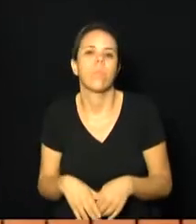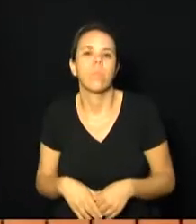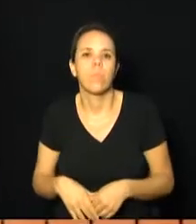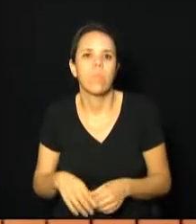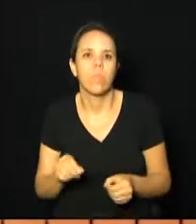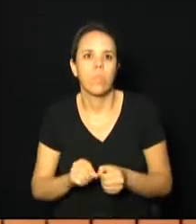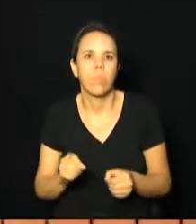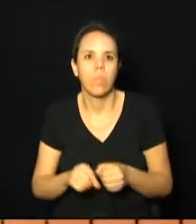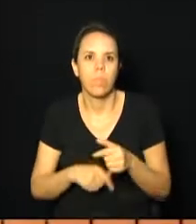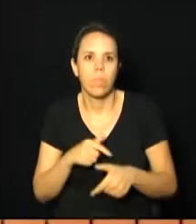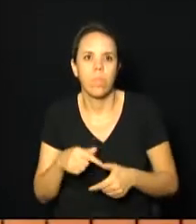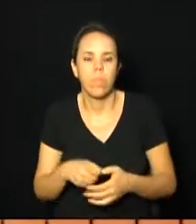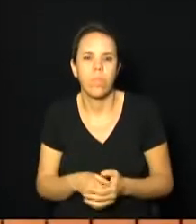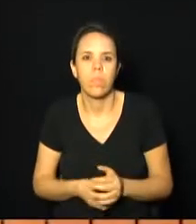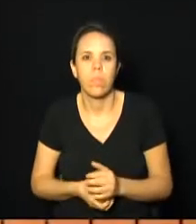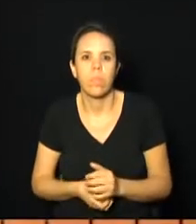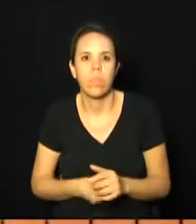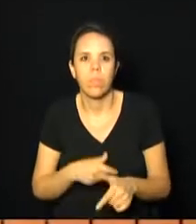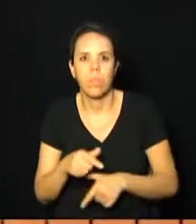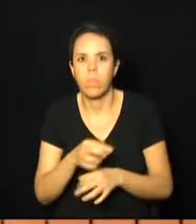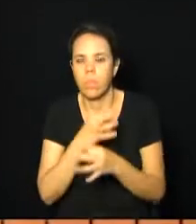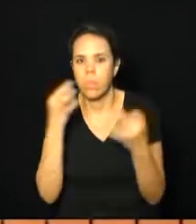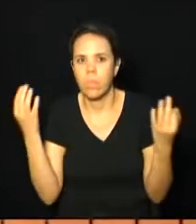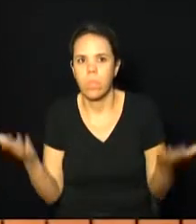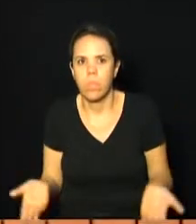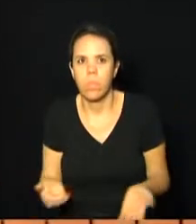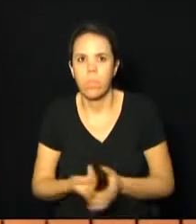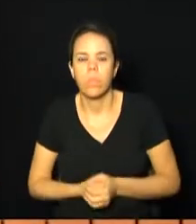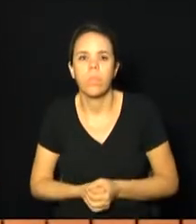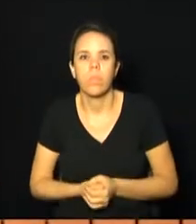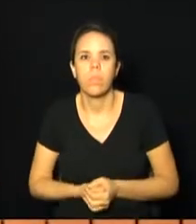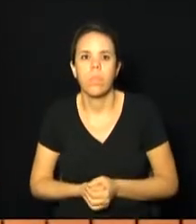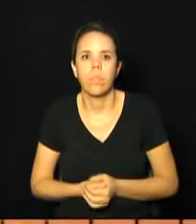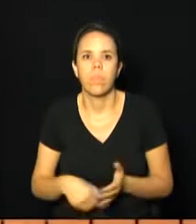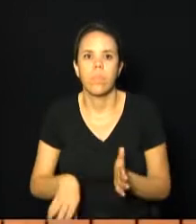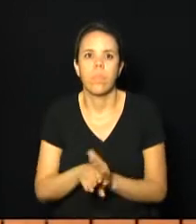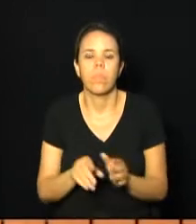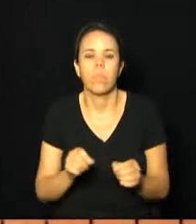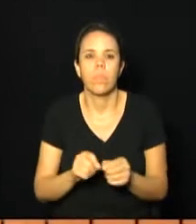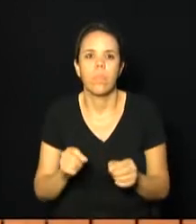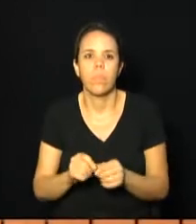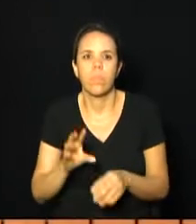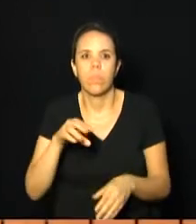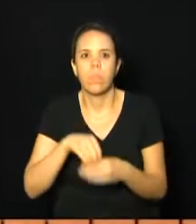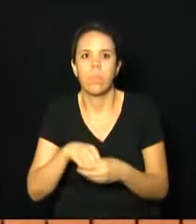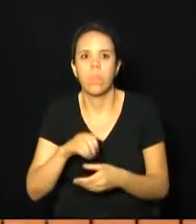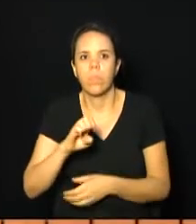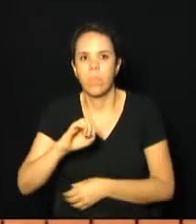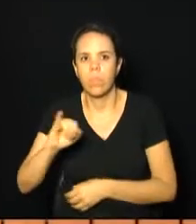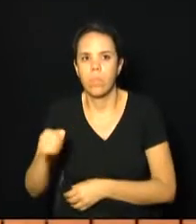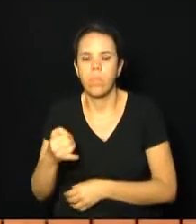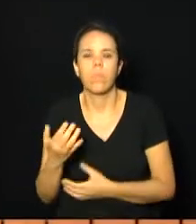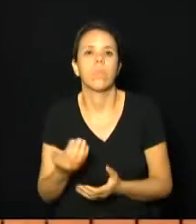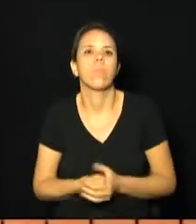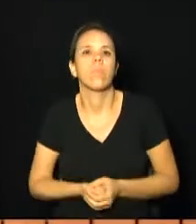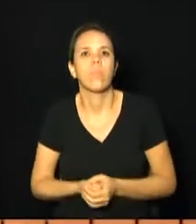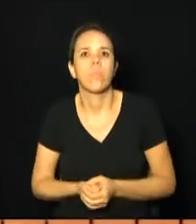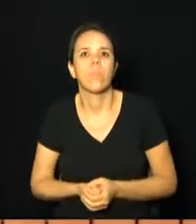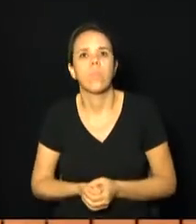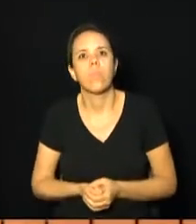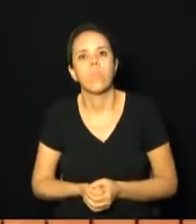estar fazendo esse trabalho. Um trabalho ótimo que eles vêm fazendo dentro de Joaquim Egídio.